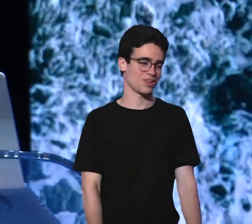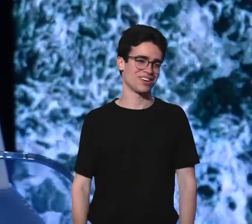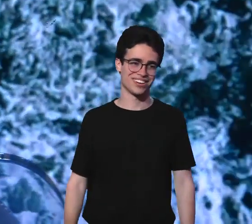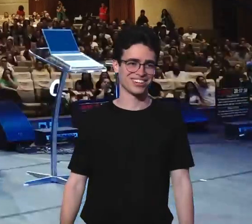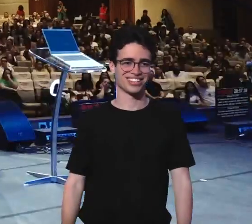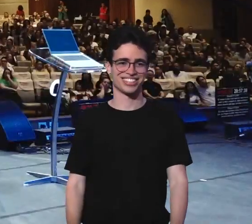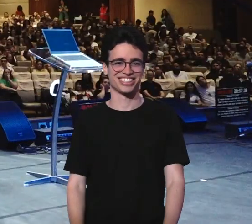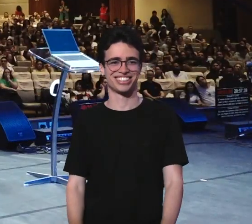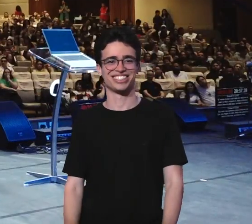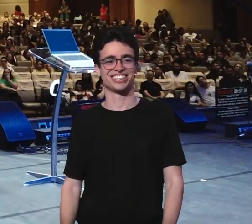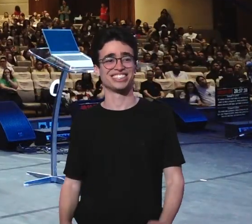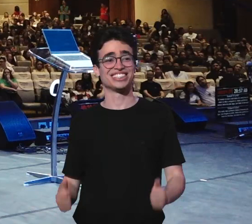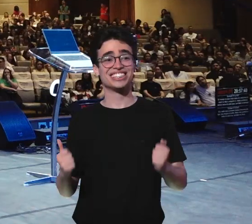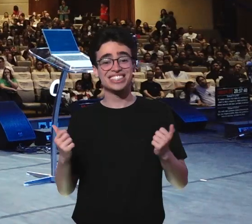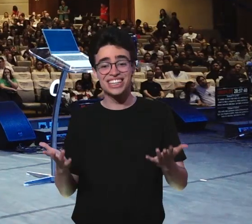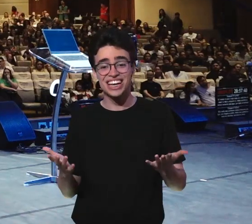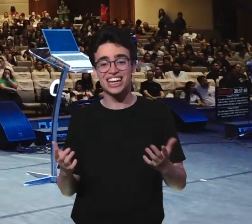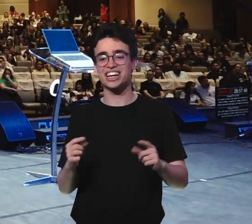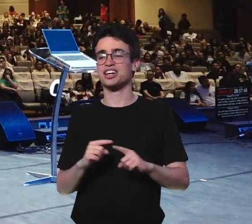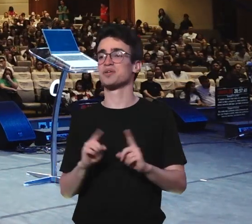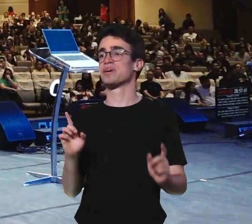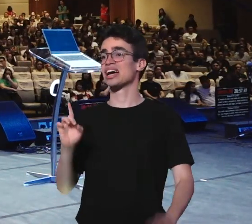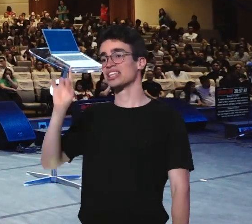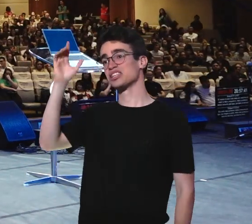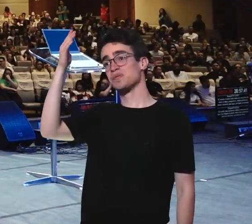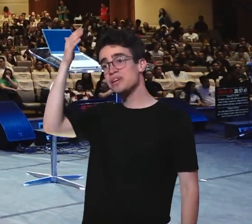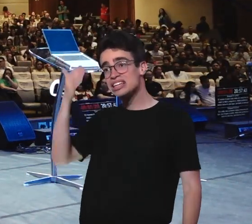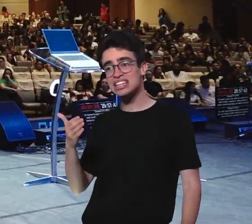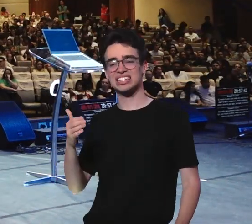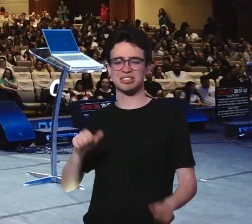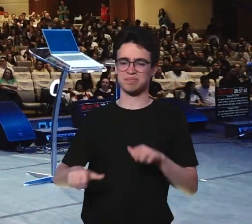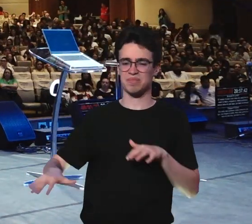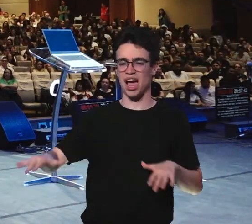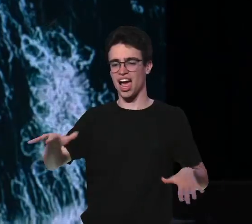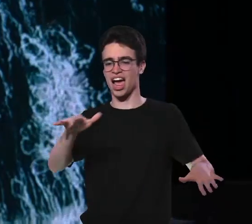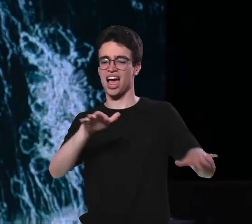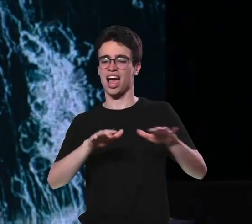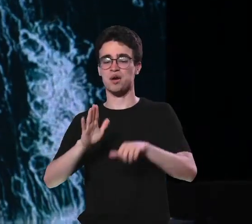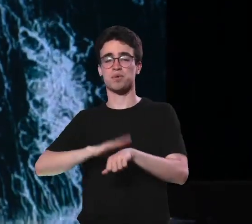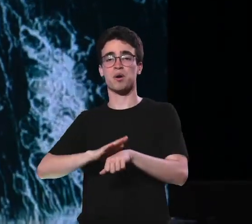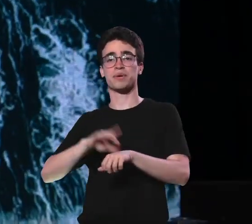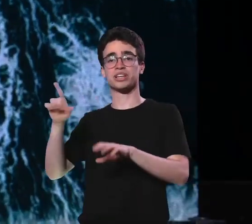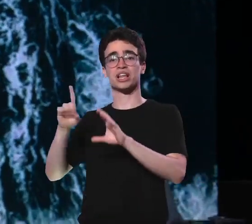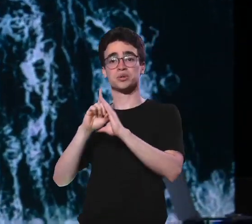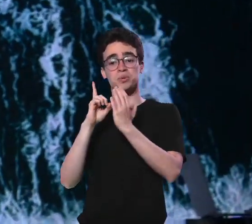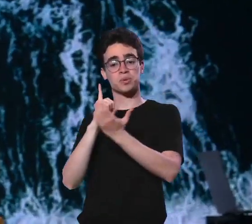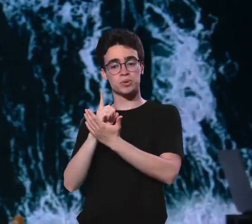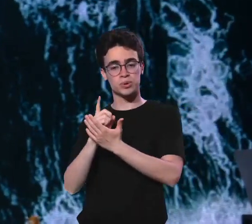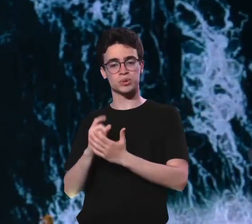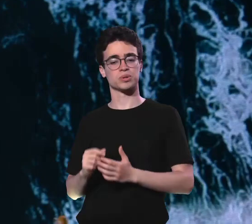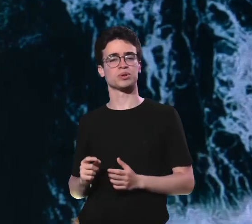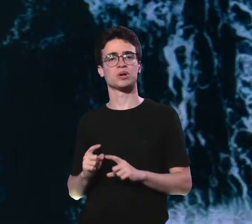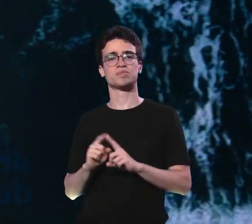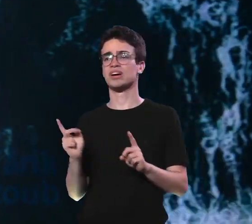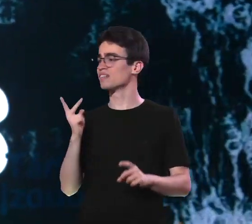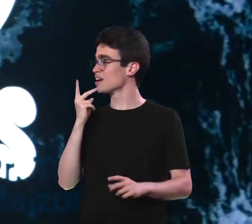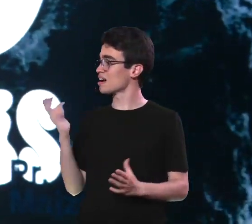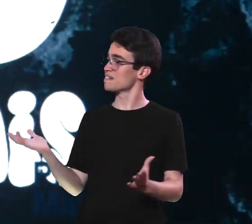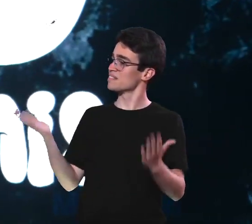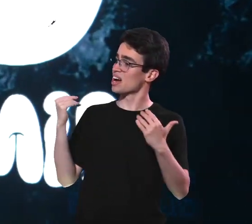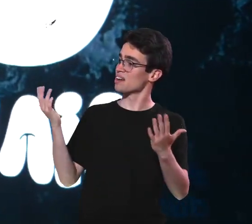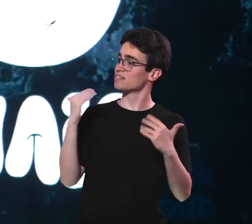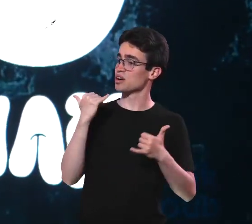E aí, só que a presença de Deus estava se movendo no culto. E eu, gente, vamos